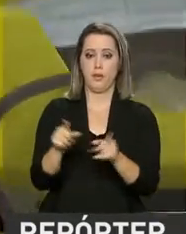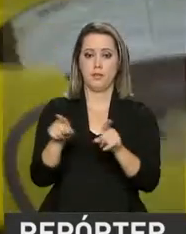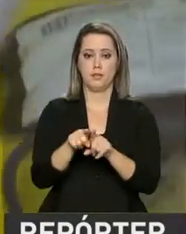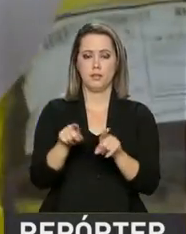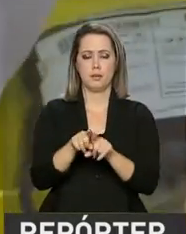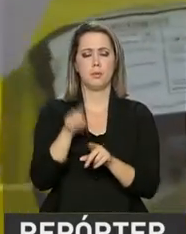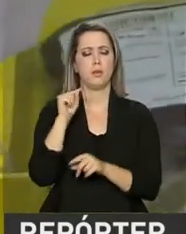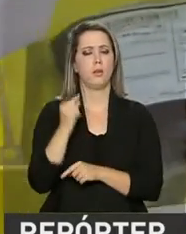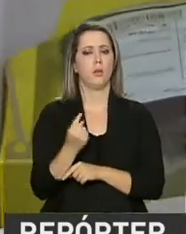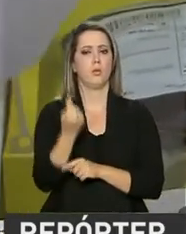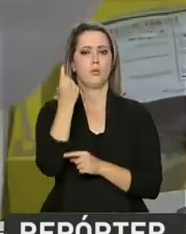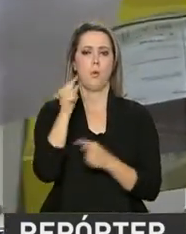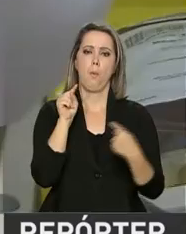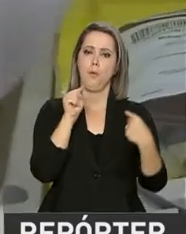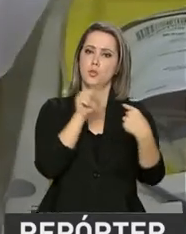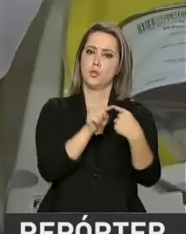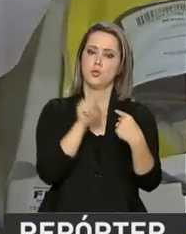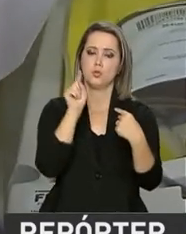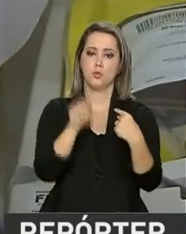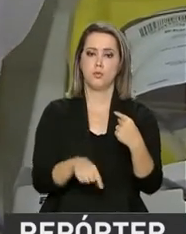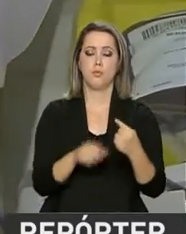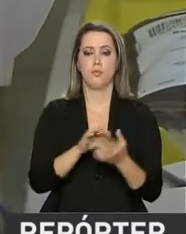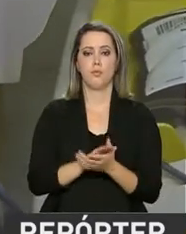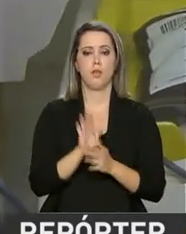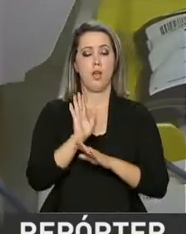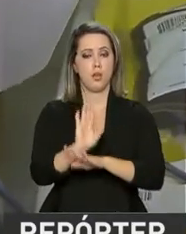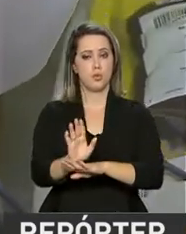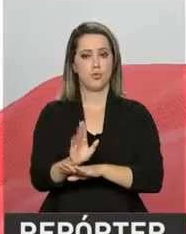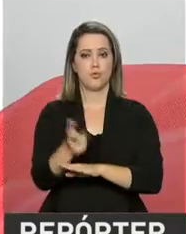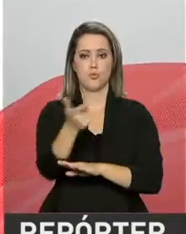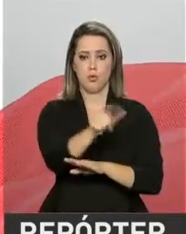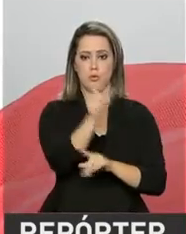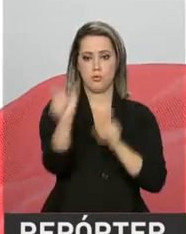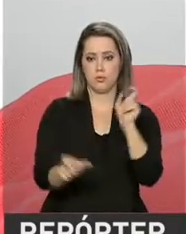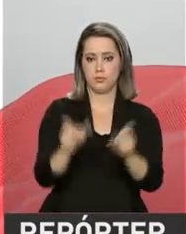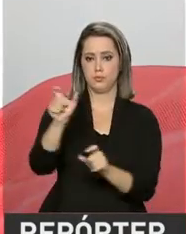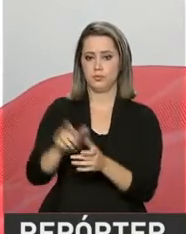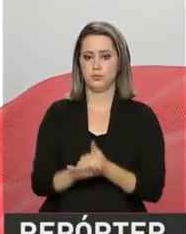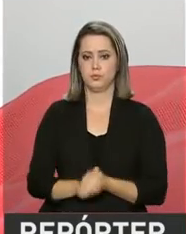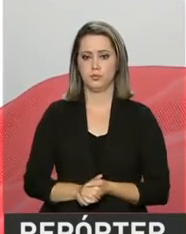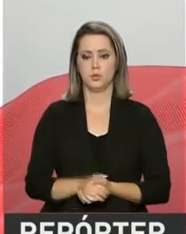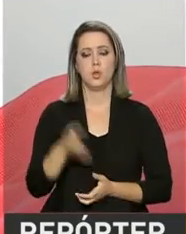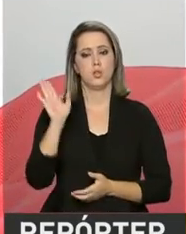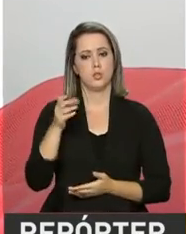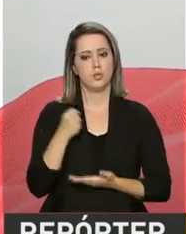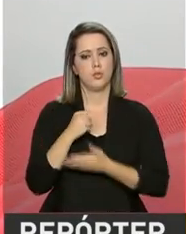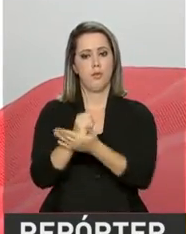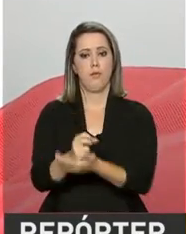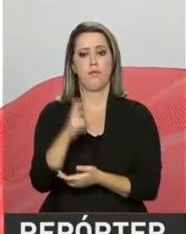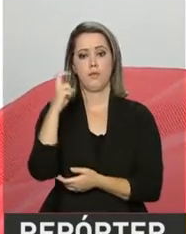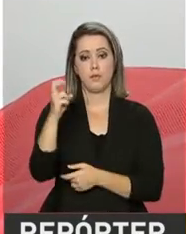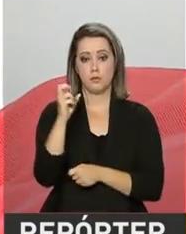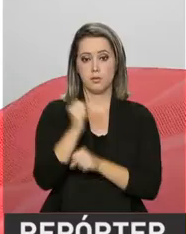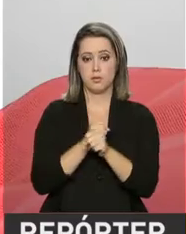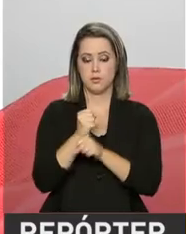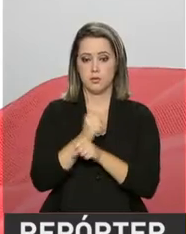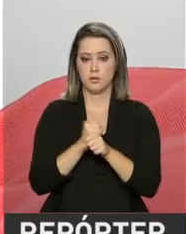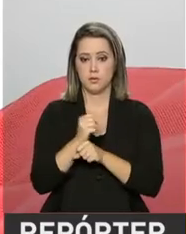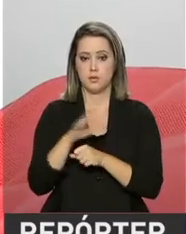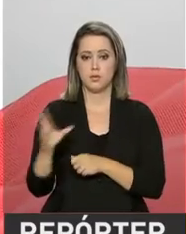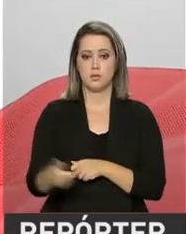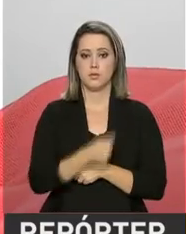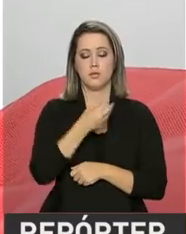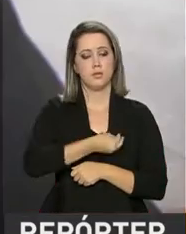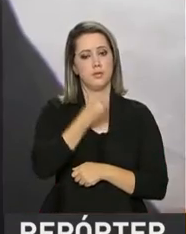têm em comum um objetivo ajudar o próximo treinador sam kass cinco anos eu acho importante pensar só no vídeo se